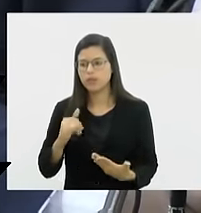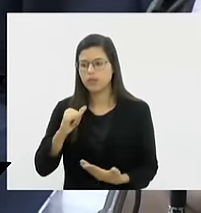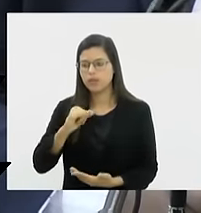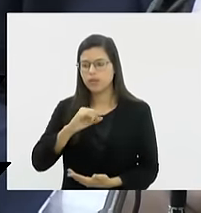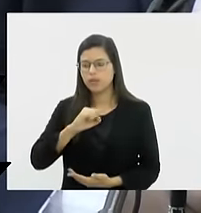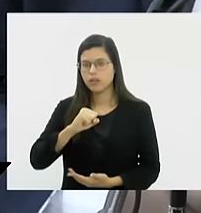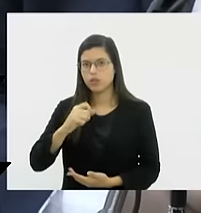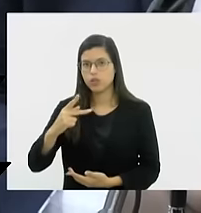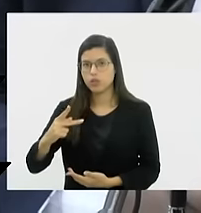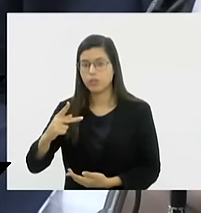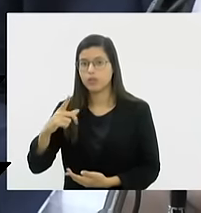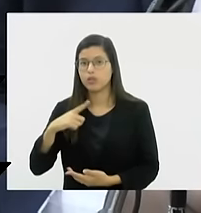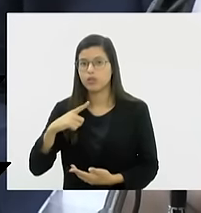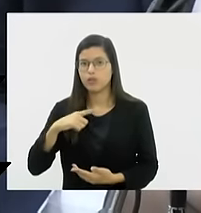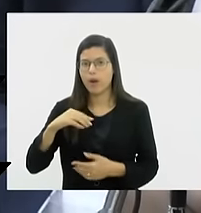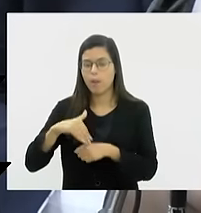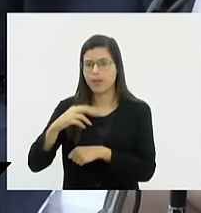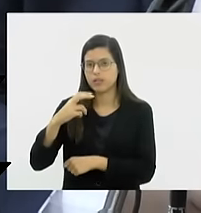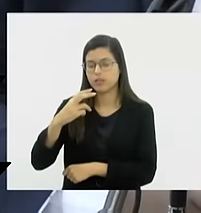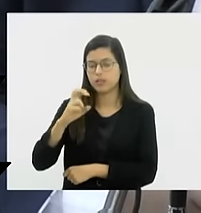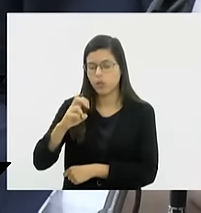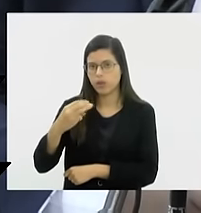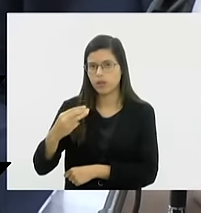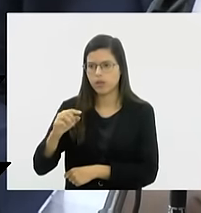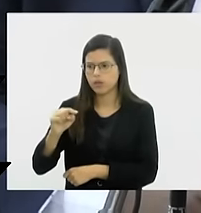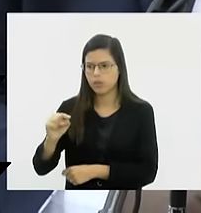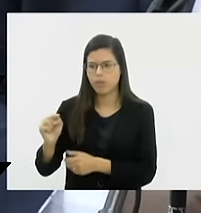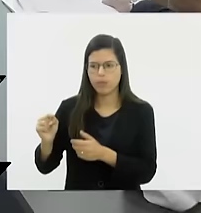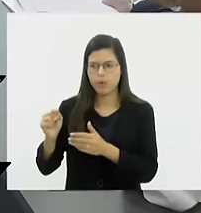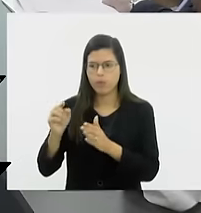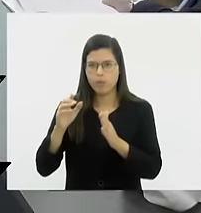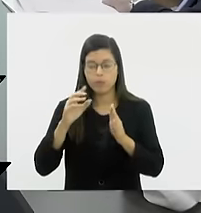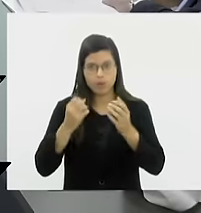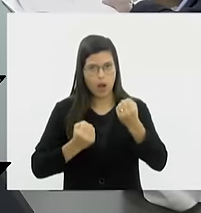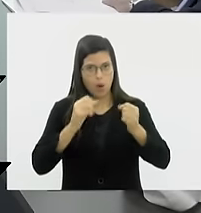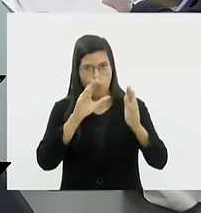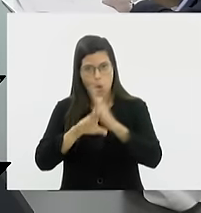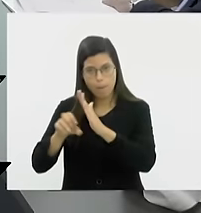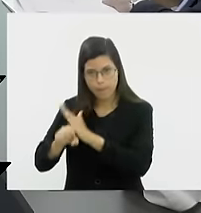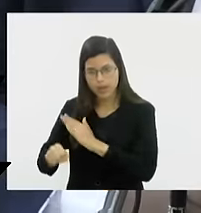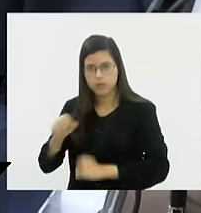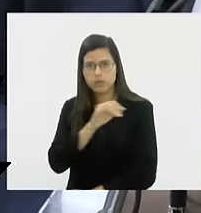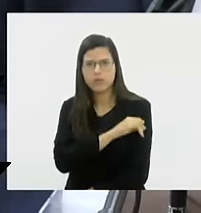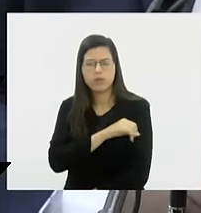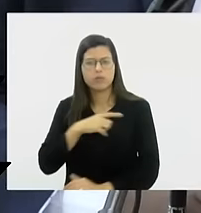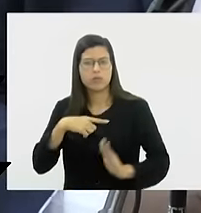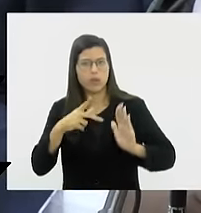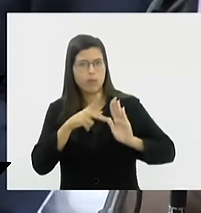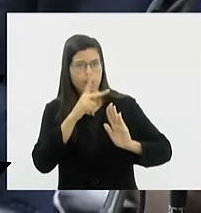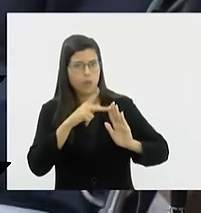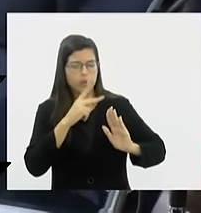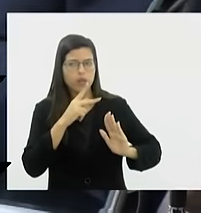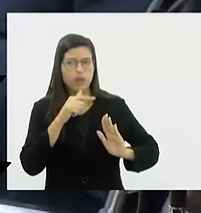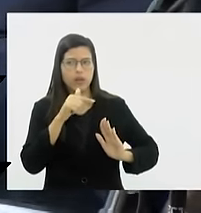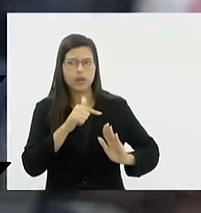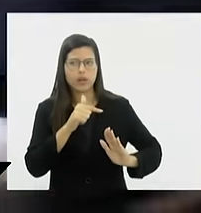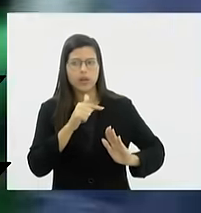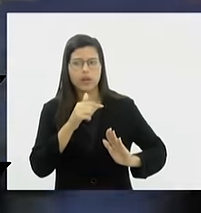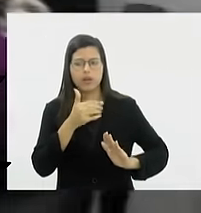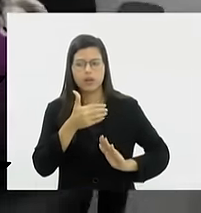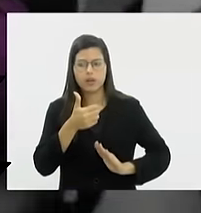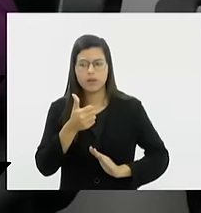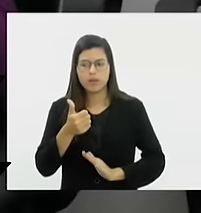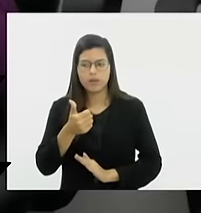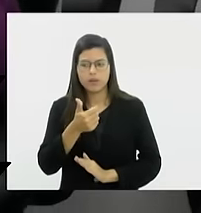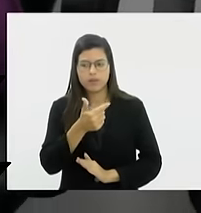mil carros roubados no estado do Rio de Janeiro. E tem uma portaria do Detro 1710, de 10 de abril